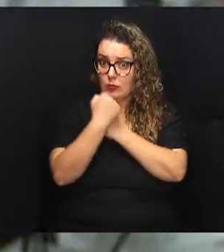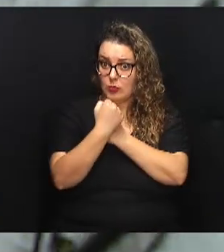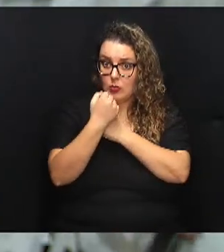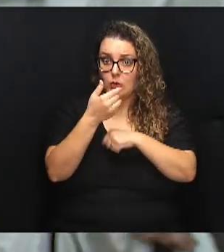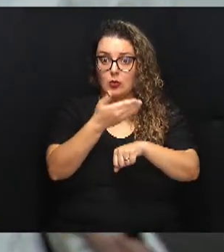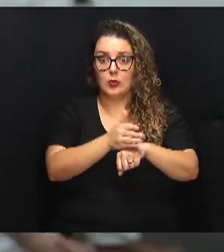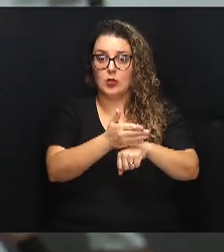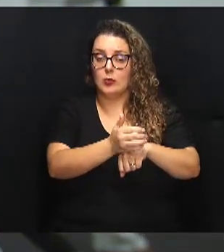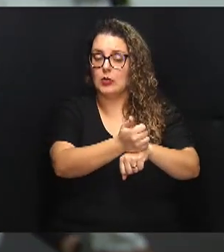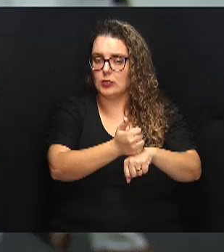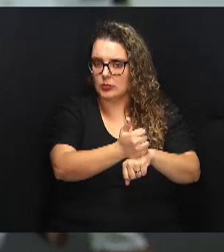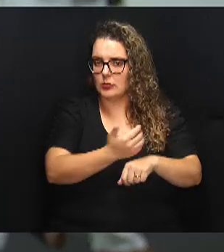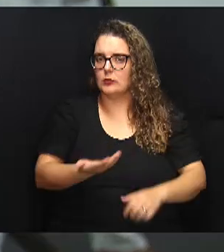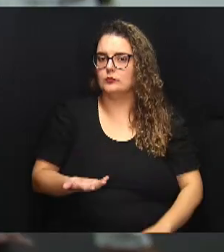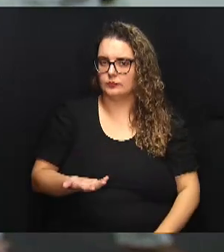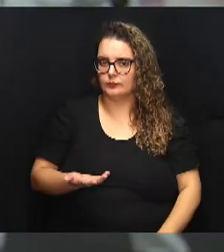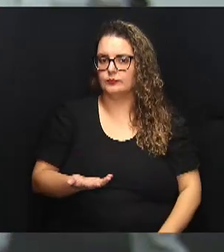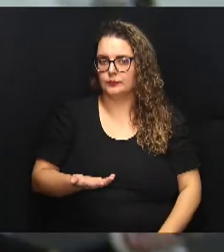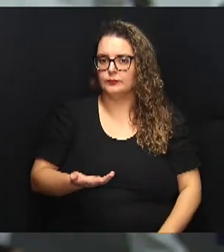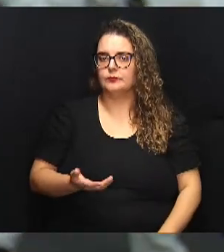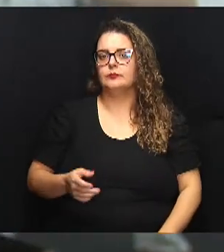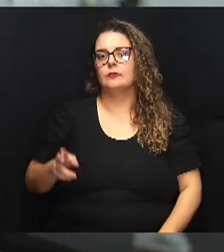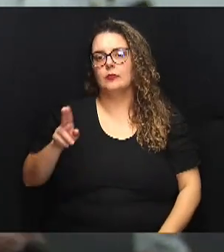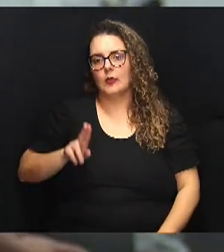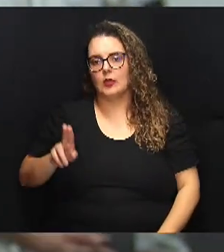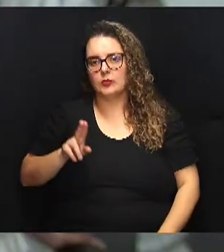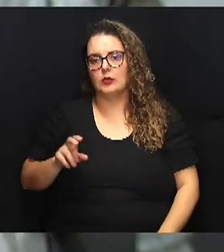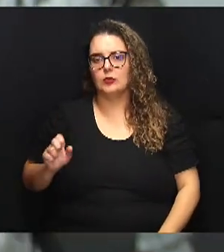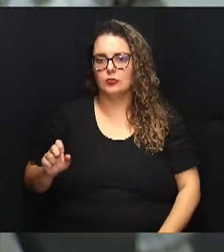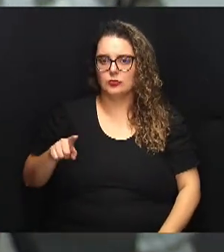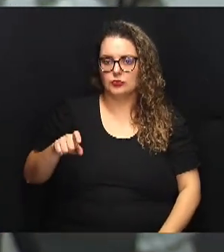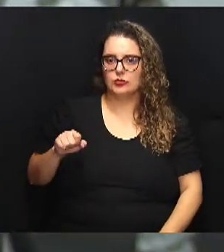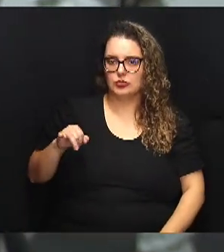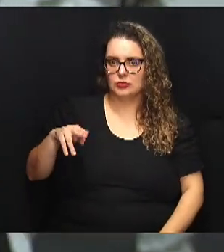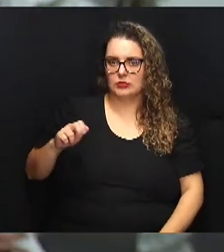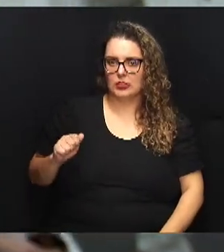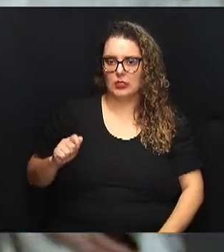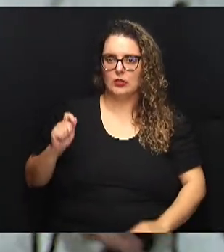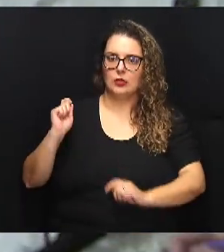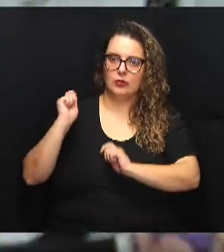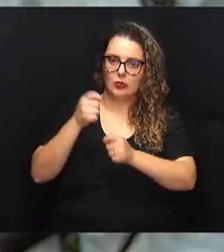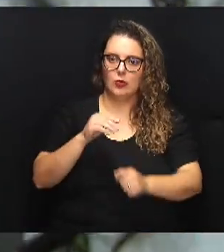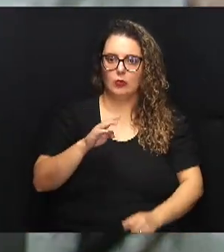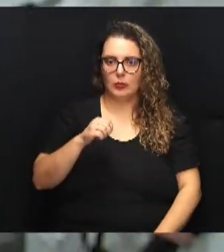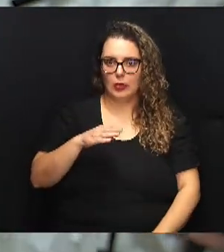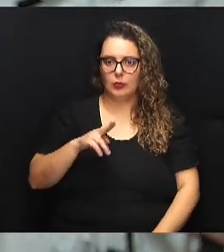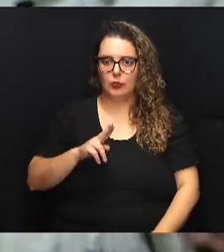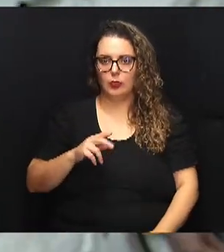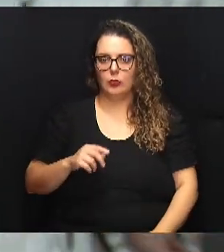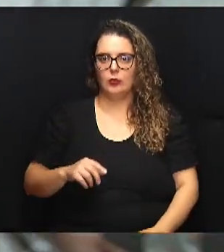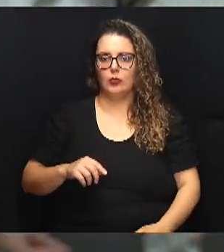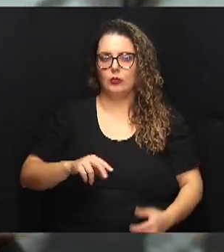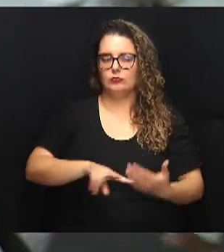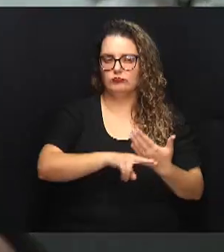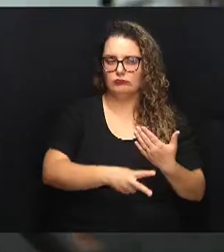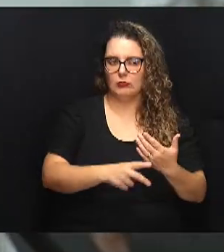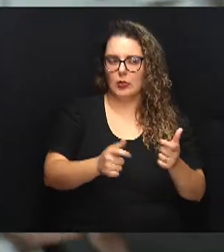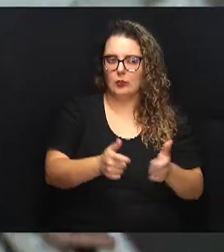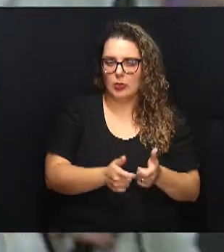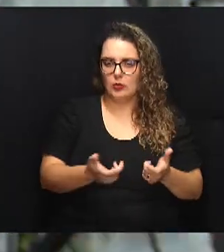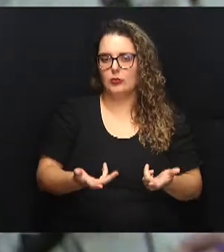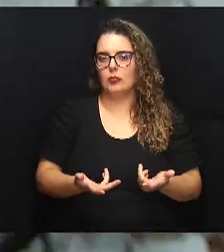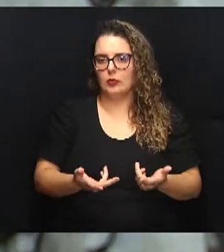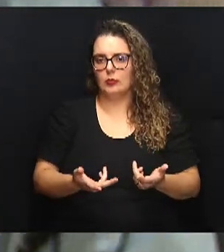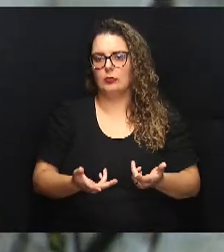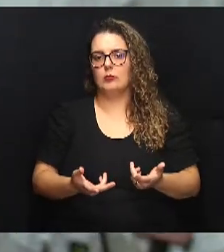praticante. Então eles conseguem usar a shinai, que ela é de bambu, então o impacto é reduzido, né?